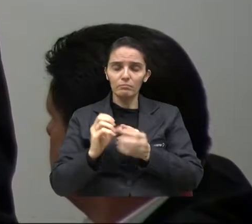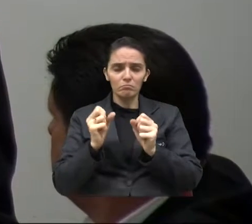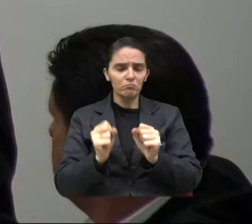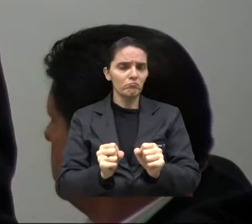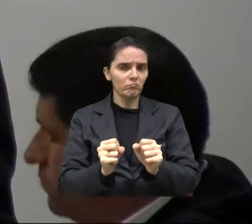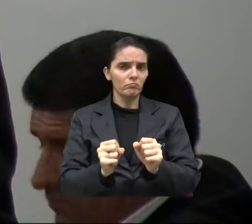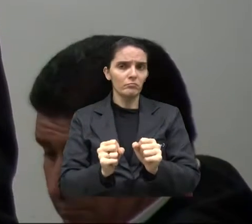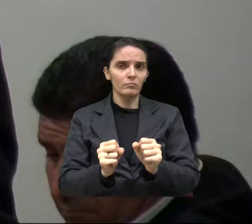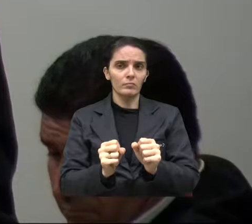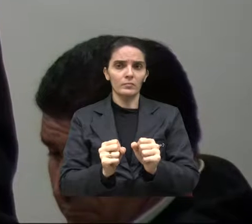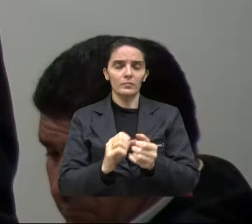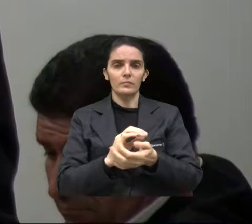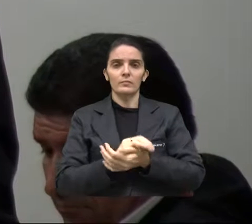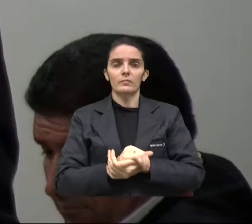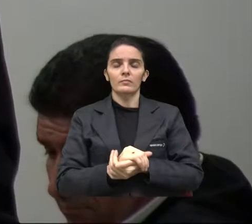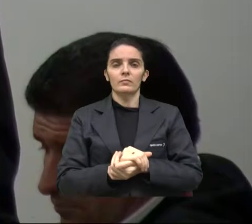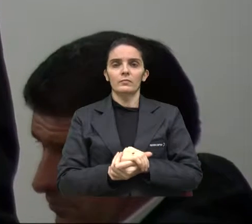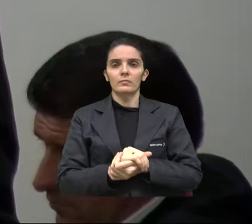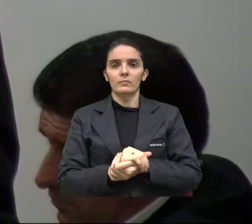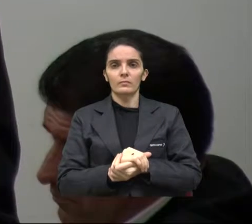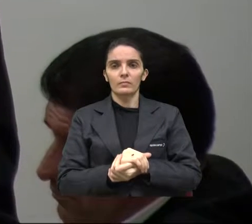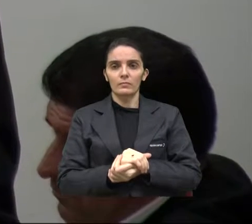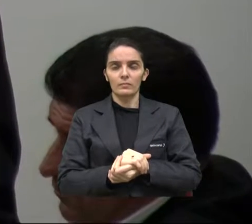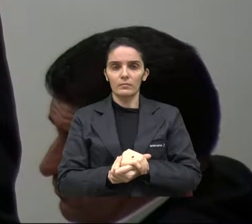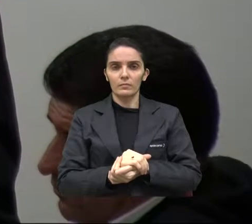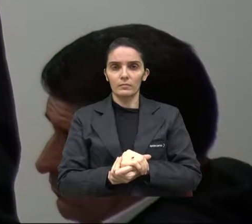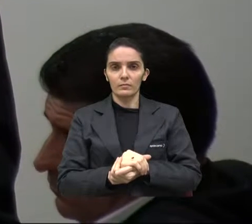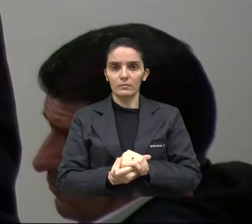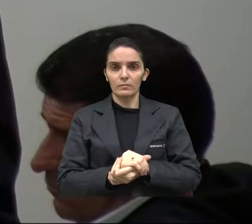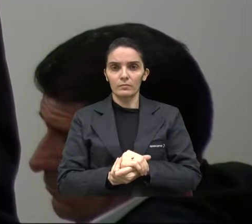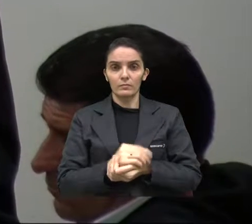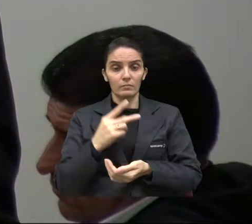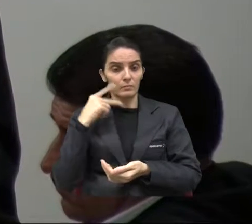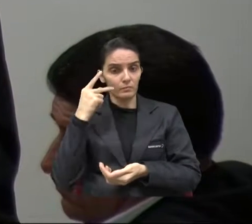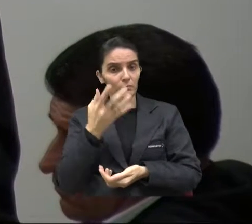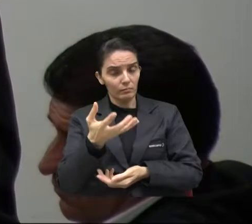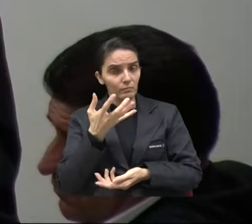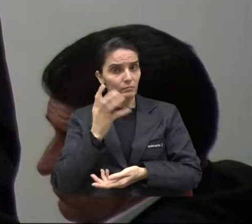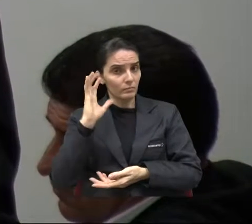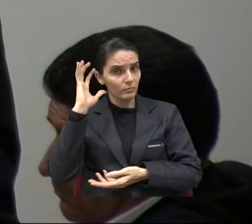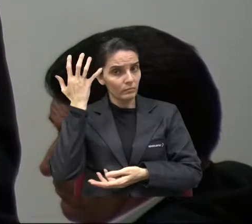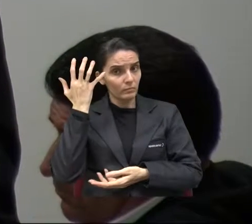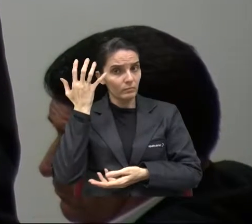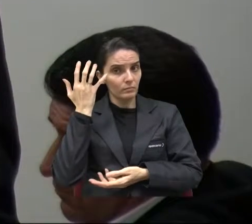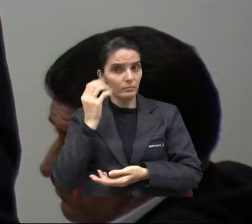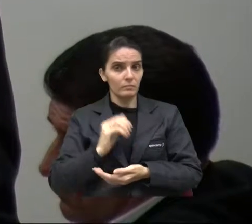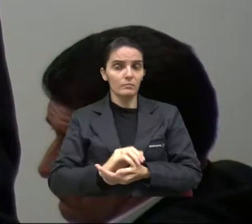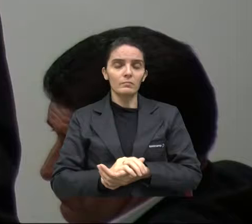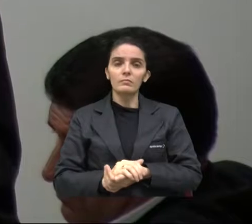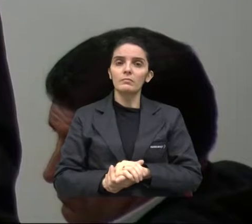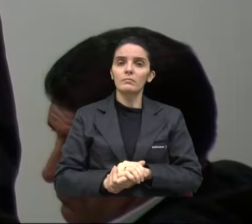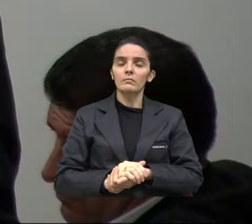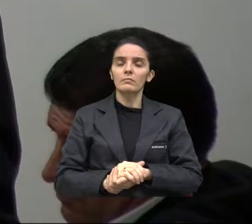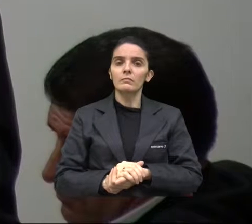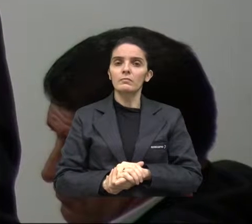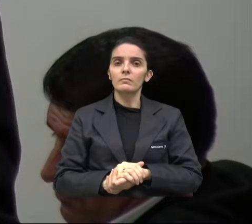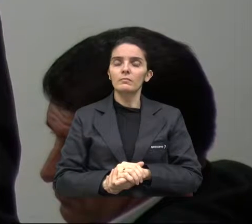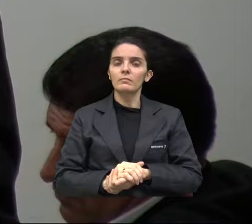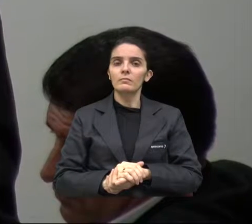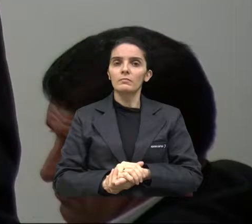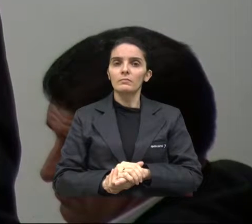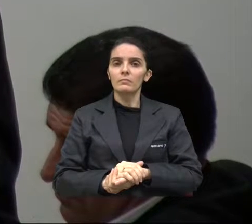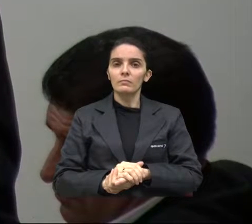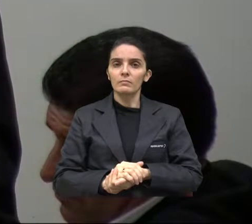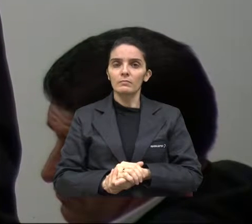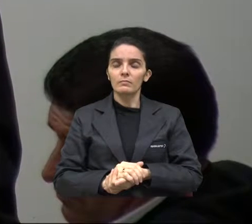fazê-lo. E nós queremos que isso aconteça. Nós somos a favor